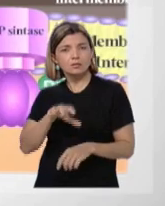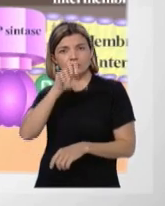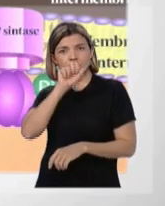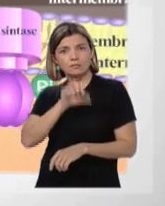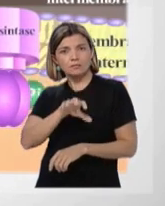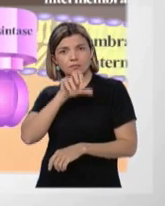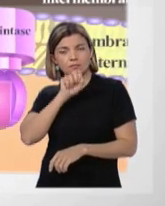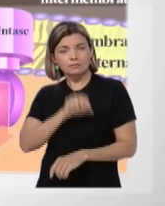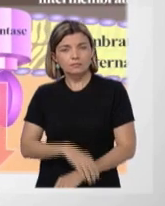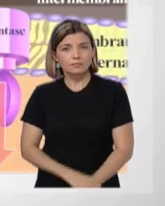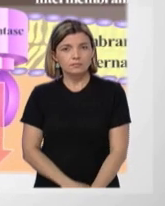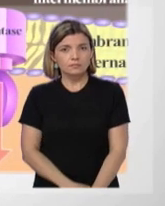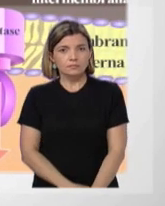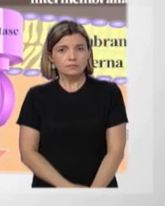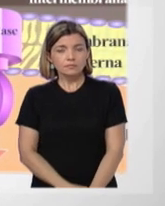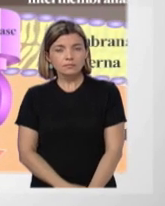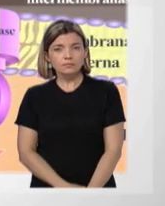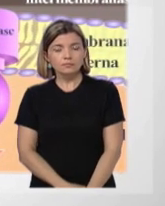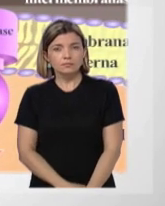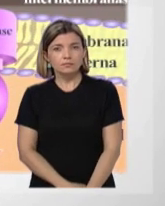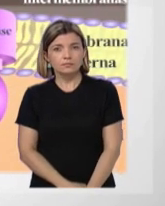cadeia respiratória.